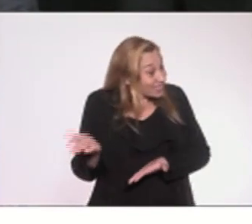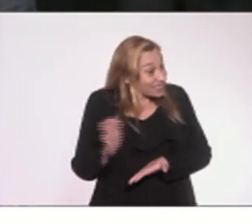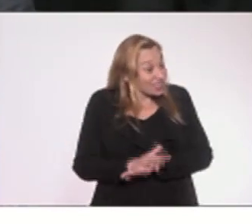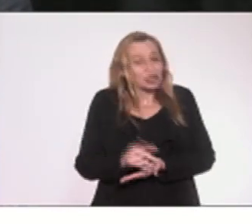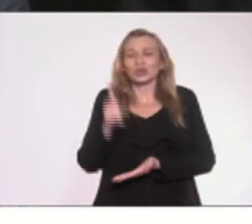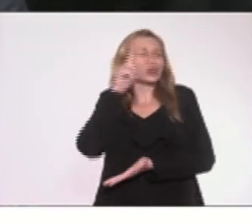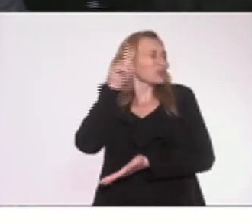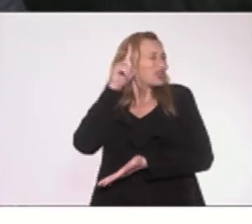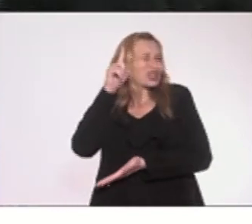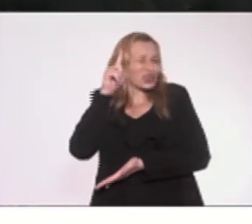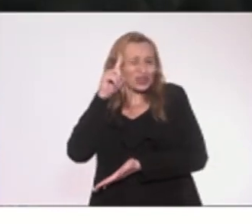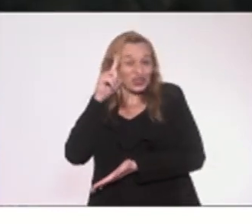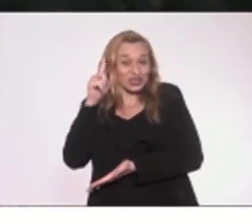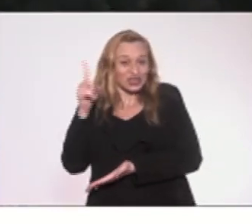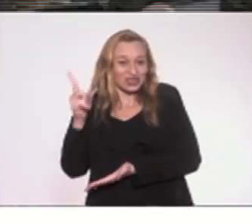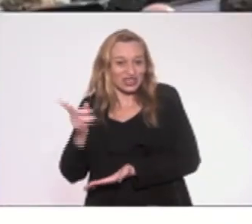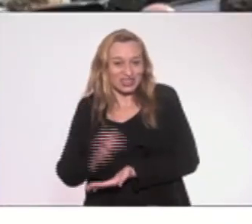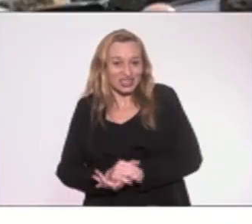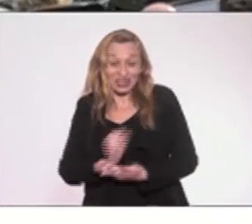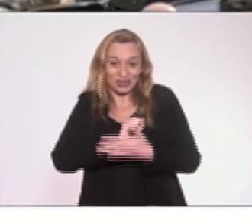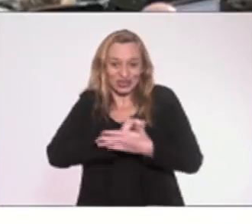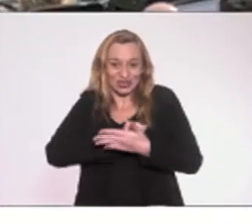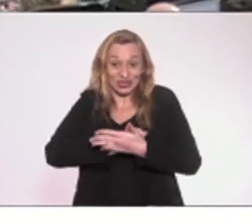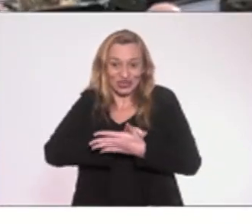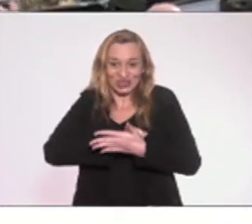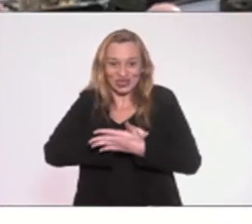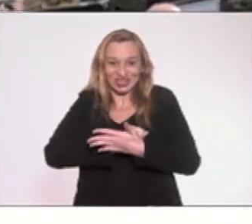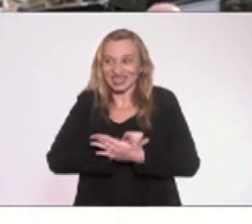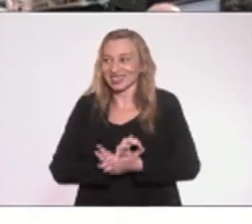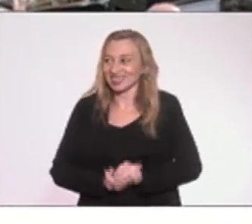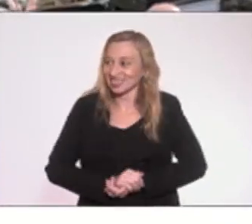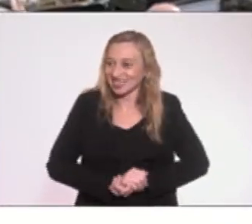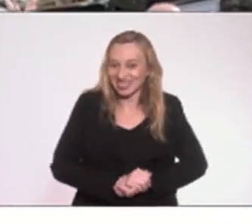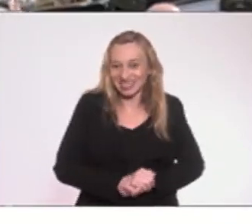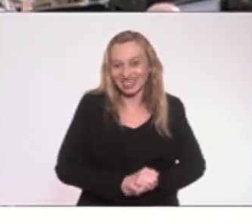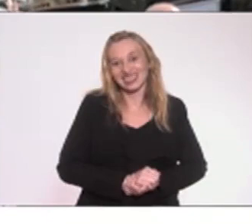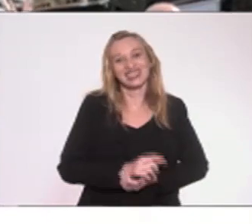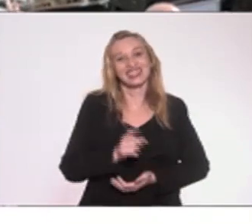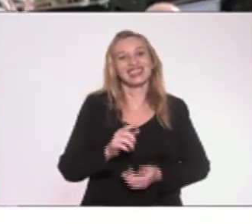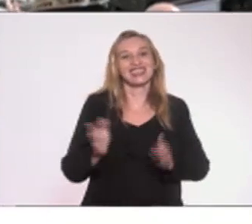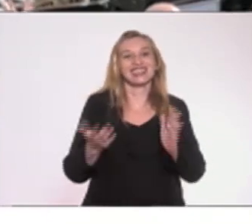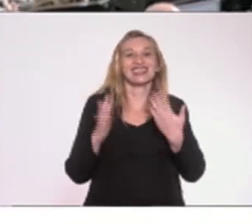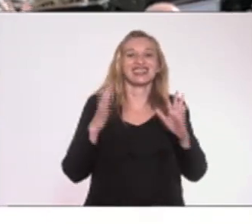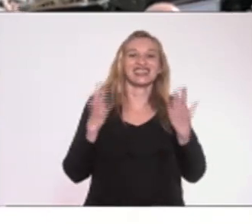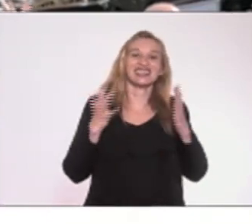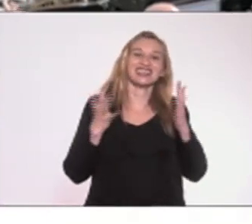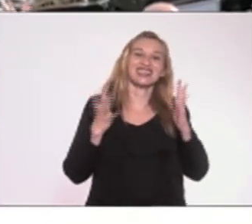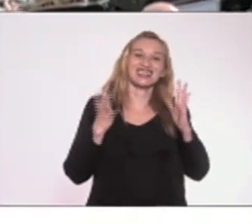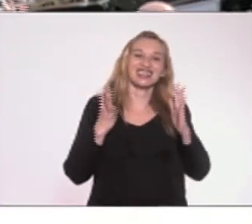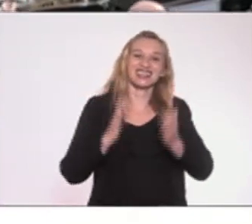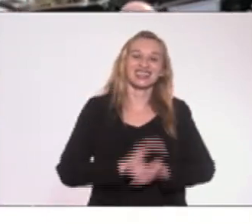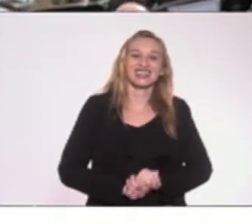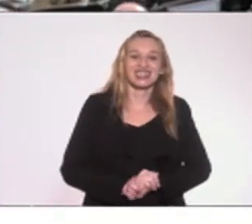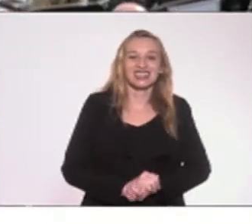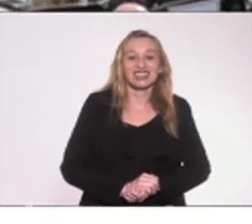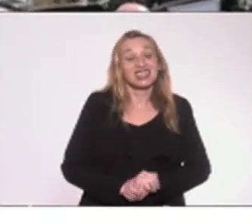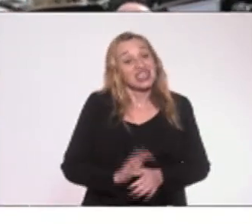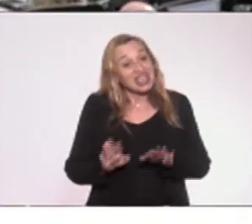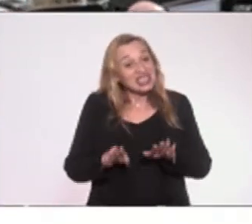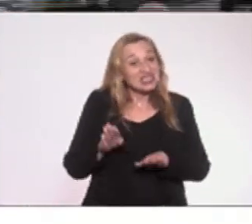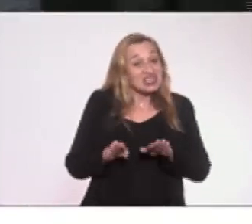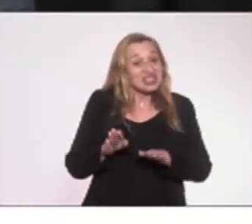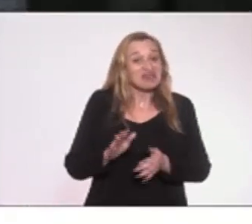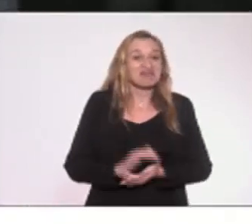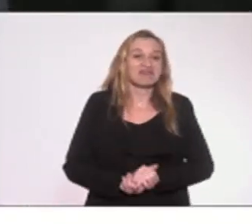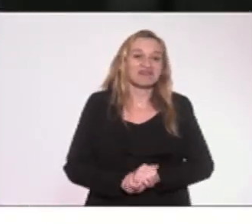Todo dia, governador. Todo dia, todo dia, todo dia. De vez em quando a gente,